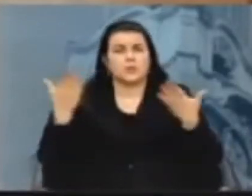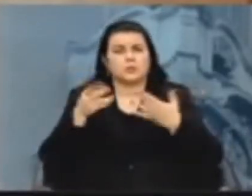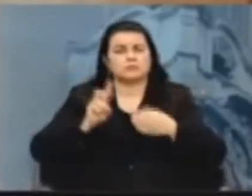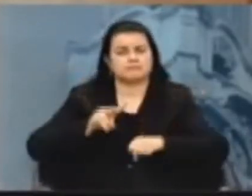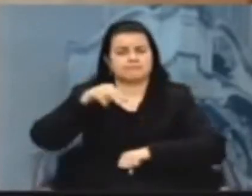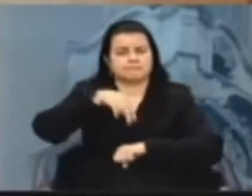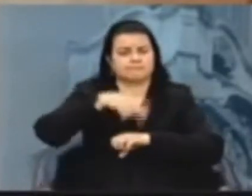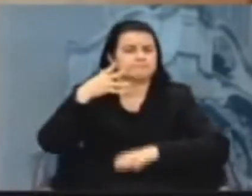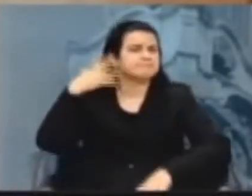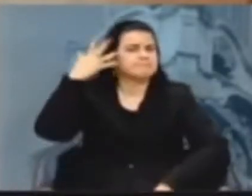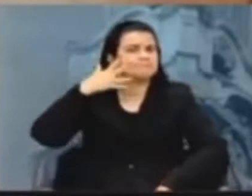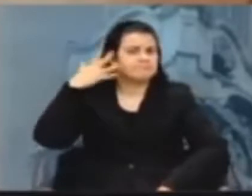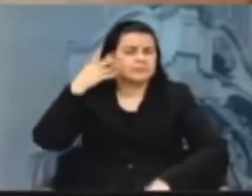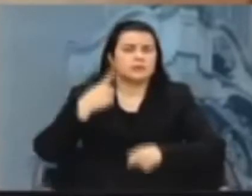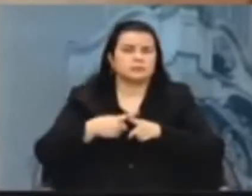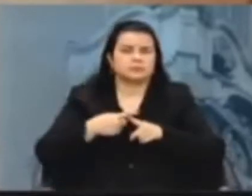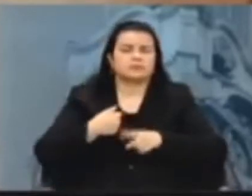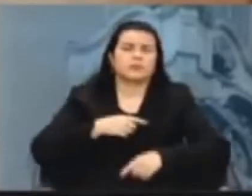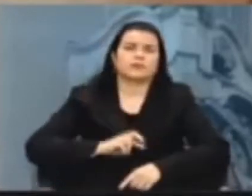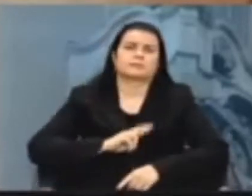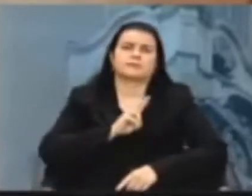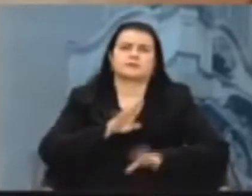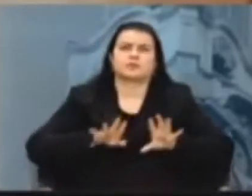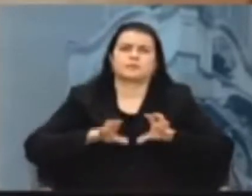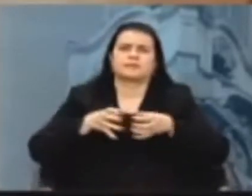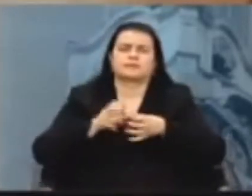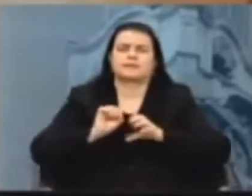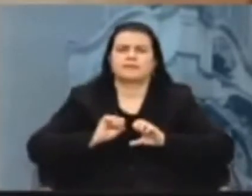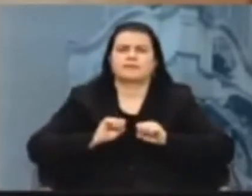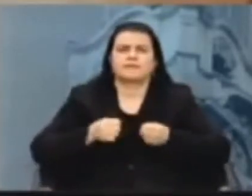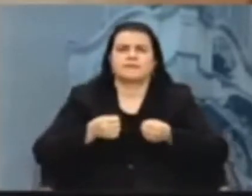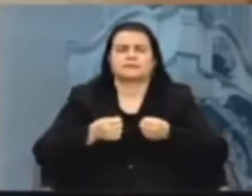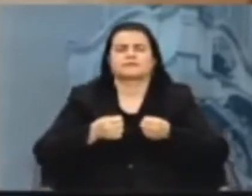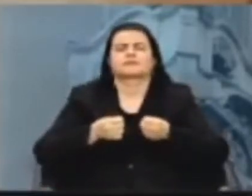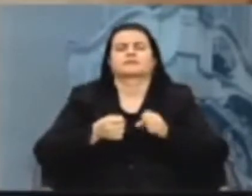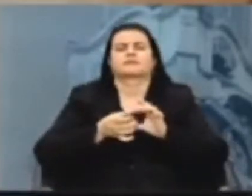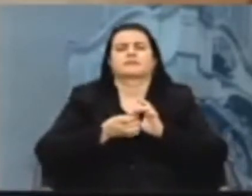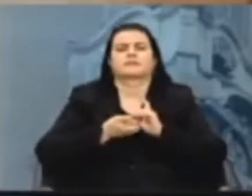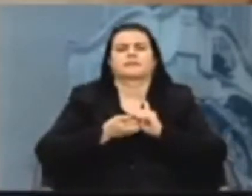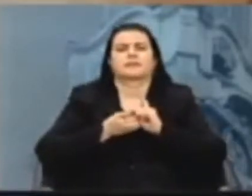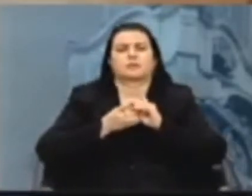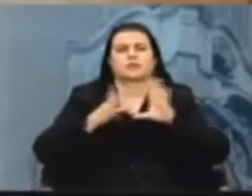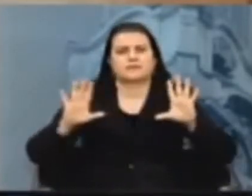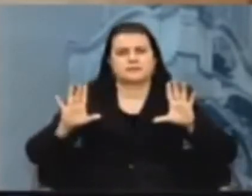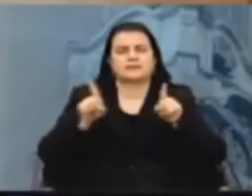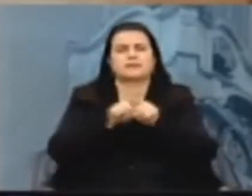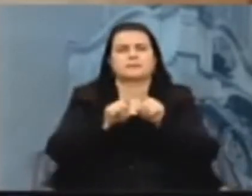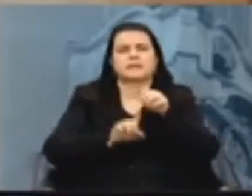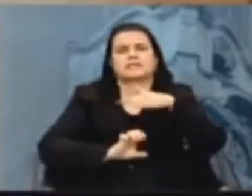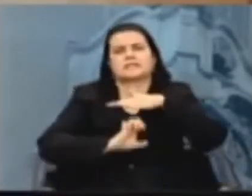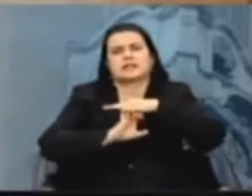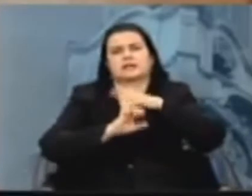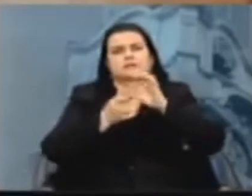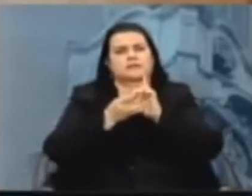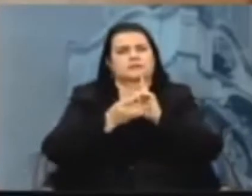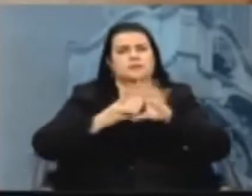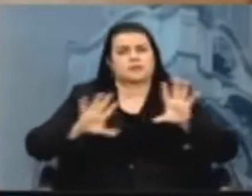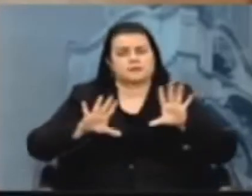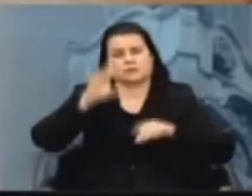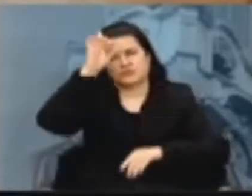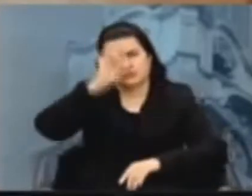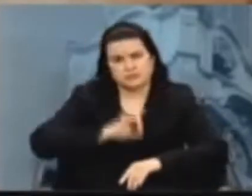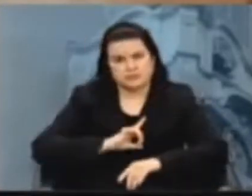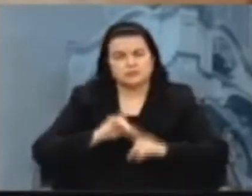popular em nome do Comitê de Defesa da Democracia e do Estado Democrático de Direito, entidade da